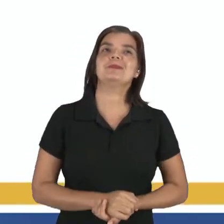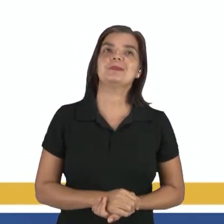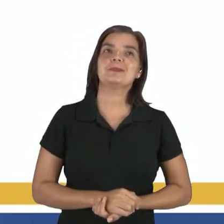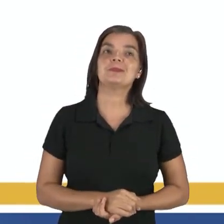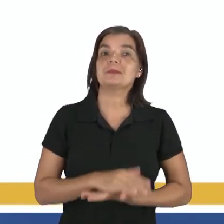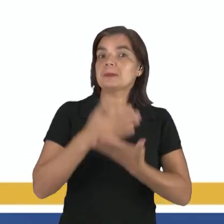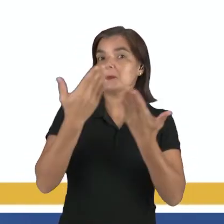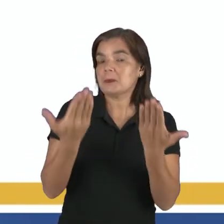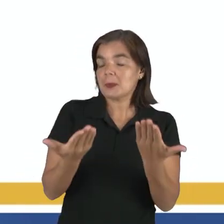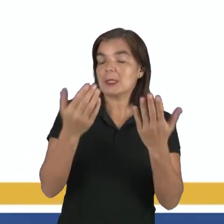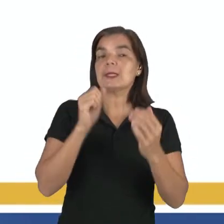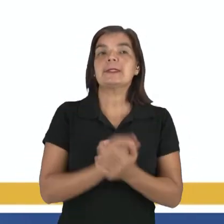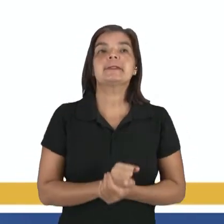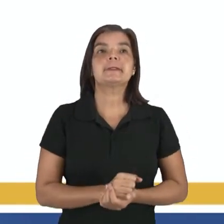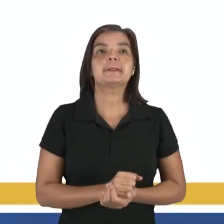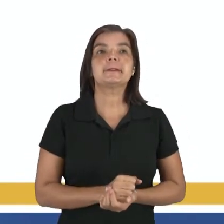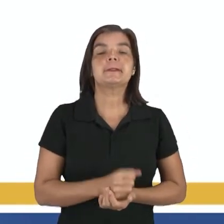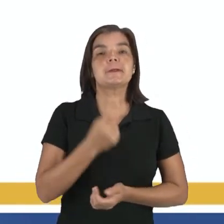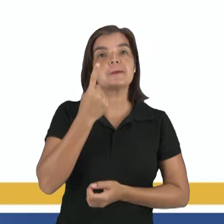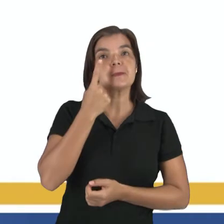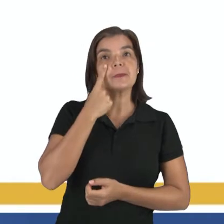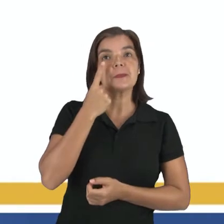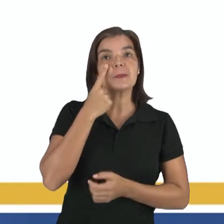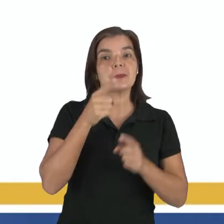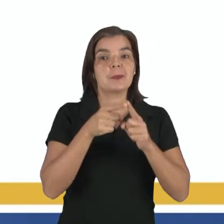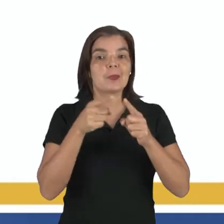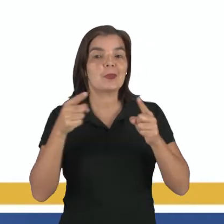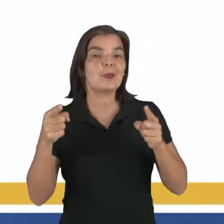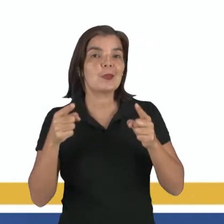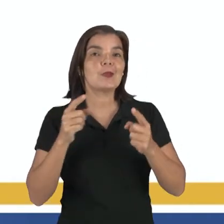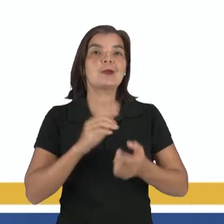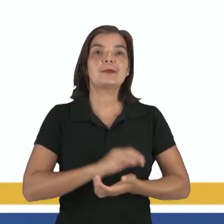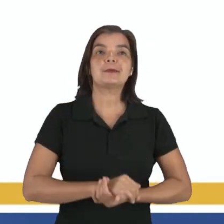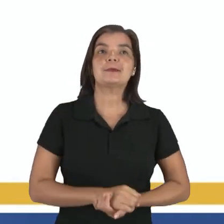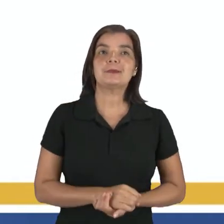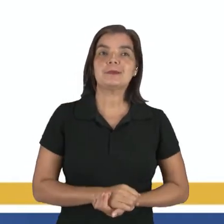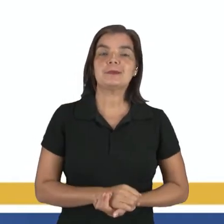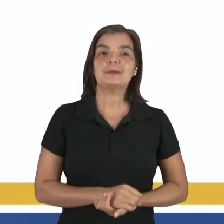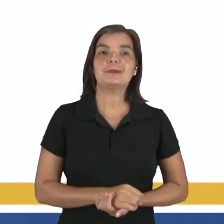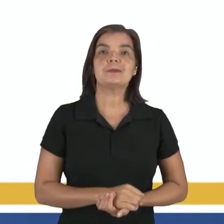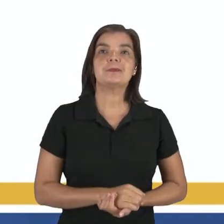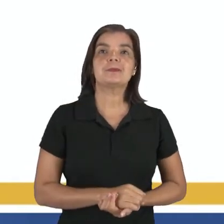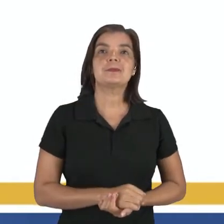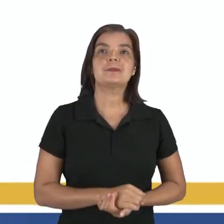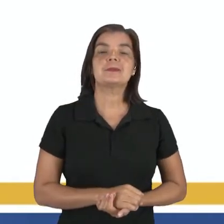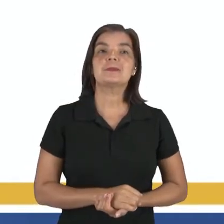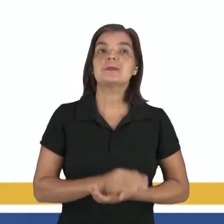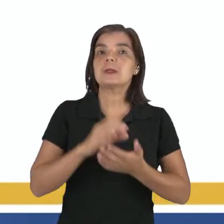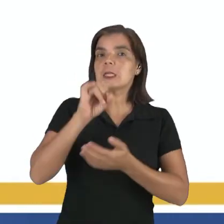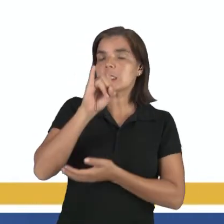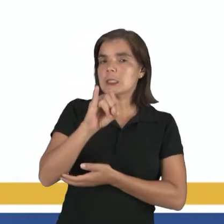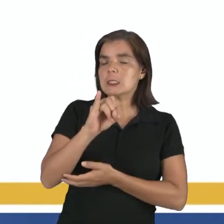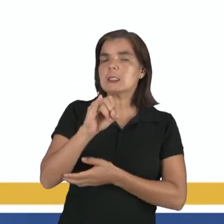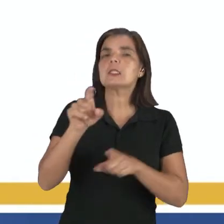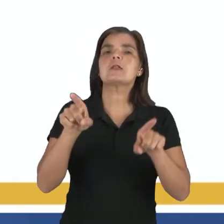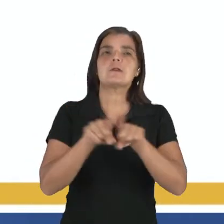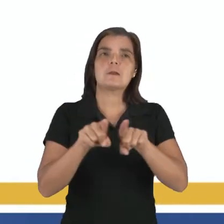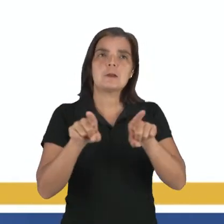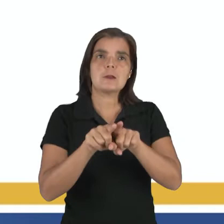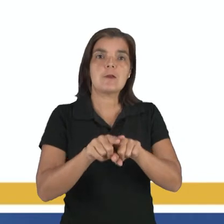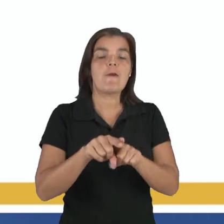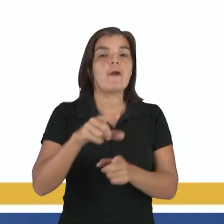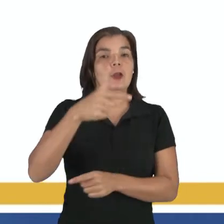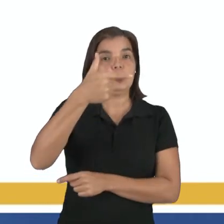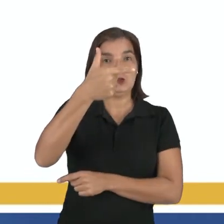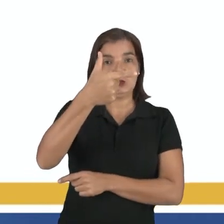pelo percurso tá gasto por ele no percurso se essa proporção